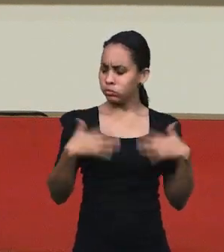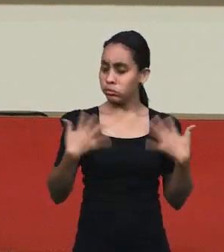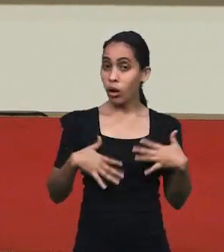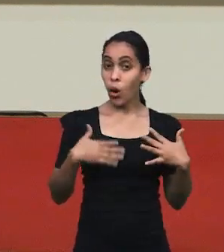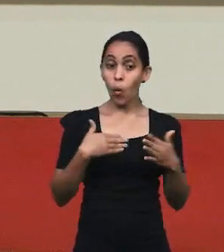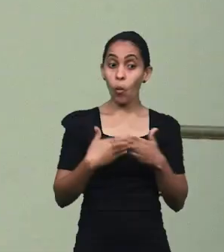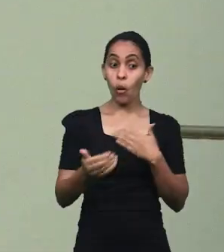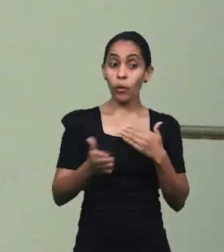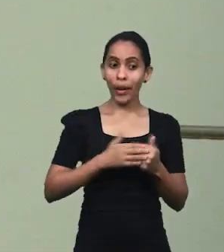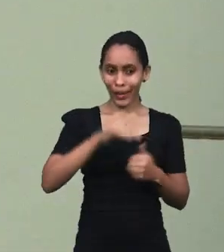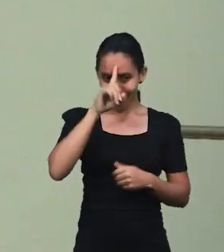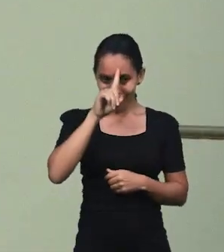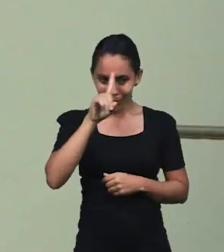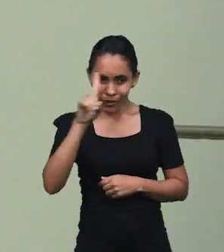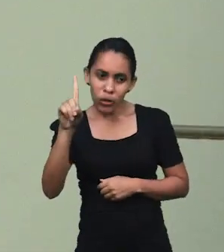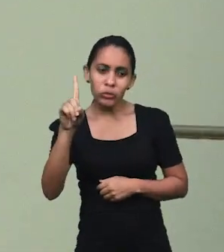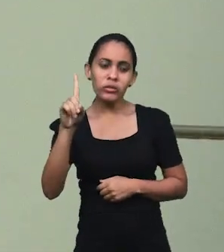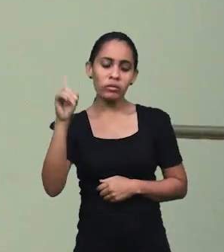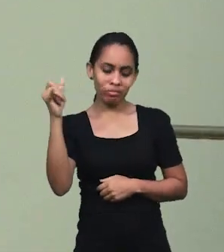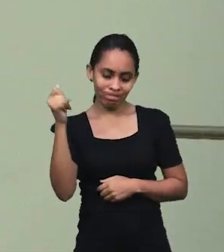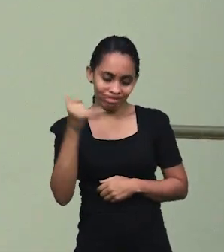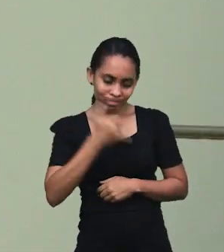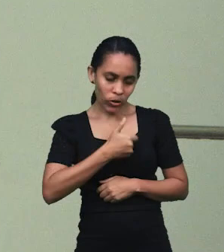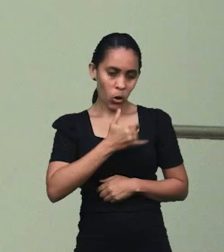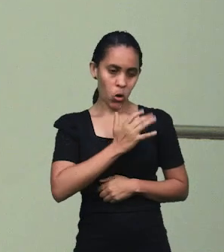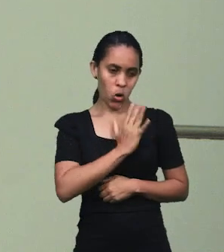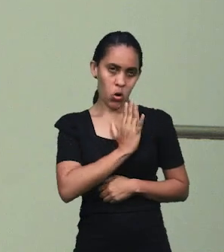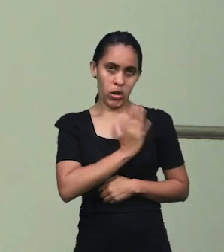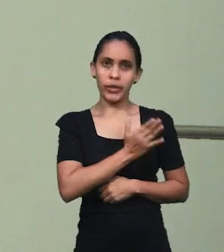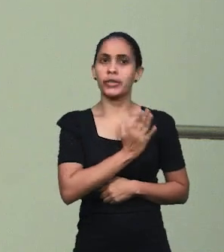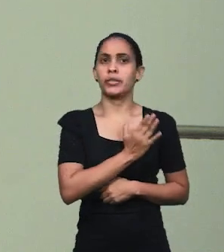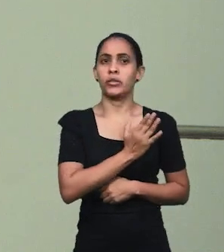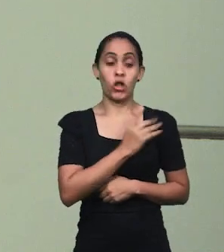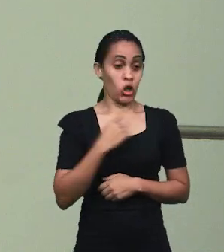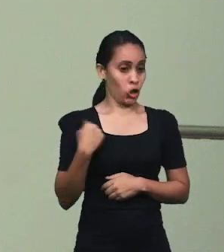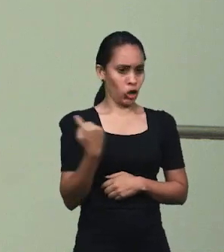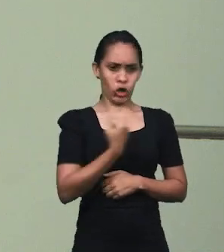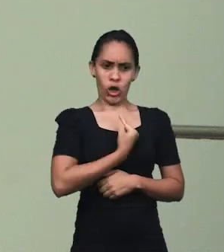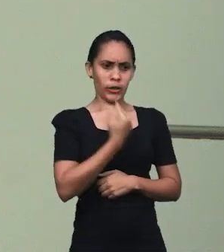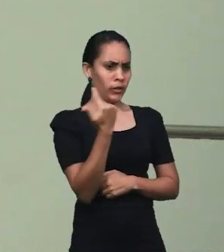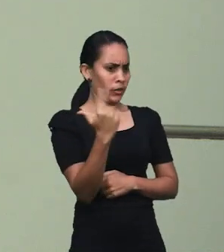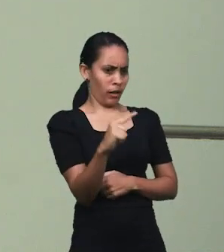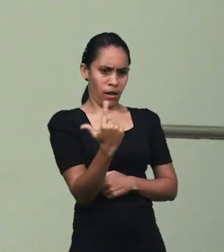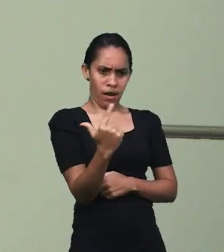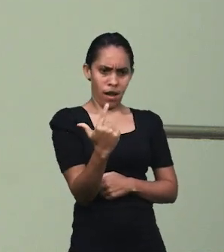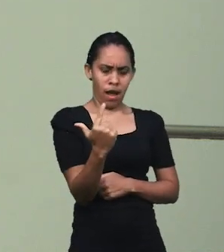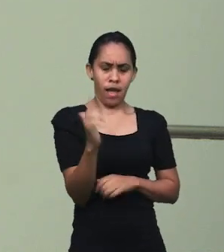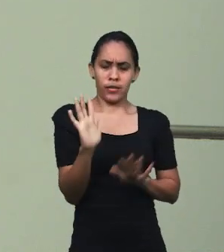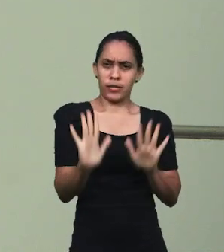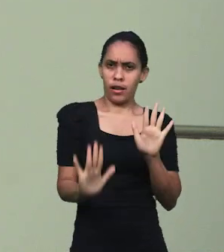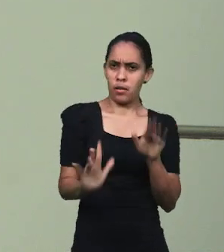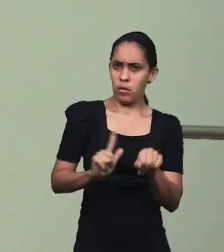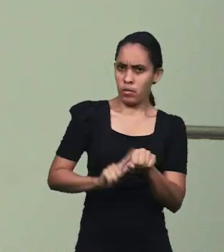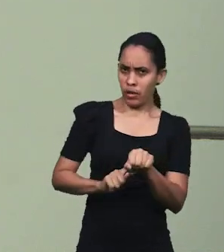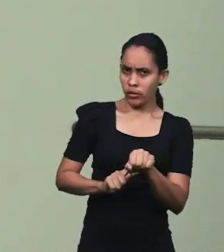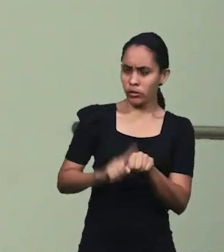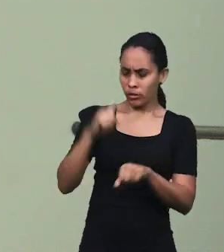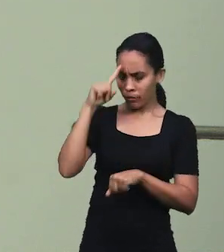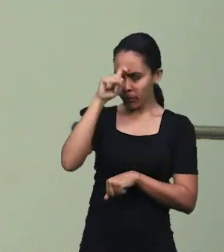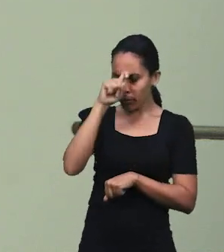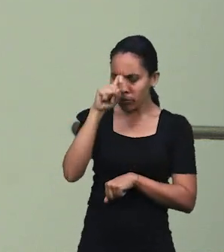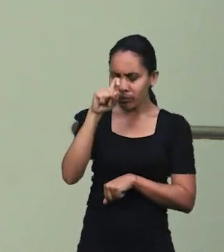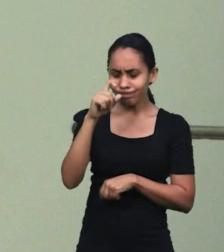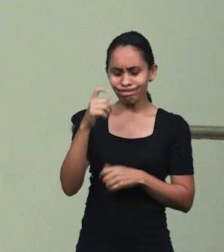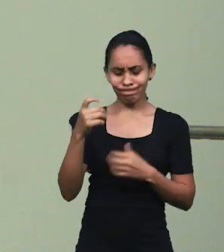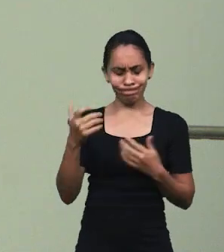dor, Jesus tem uma palavra. Nós não temos. Tem situações que nós